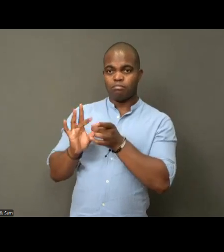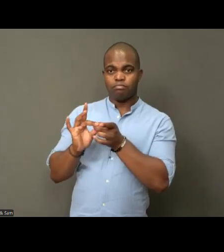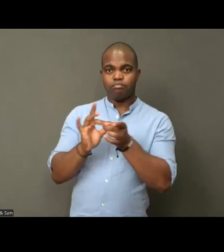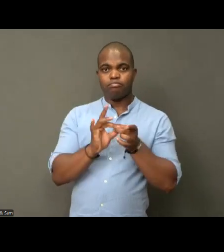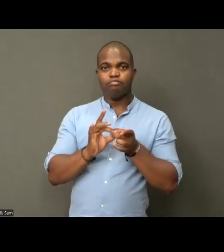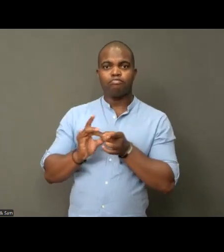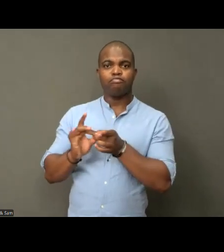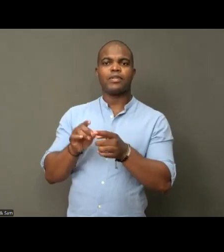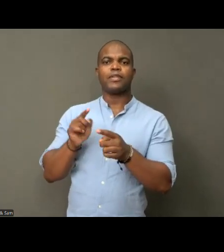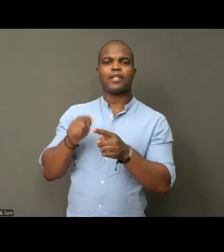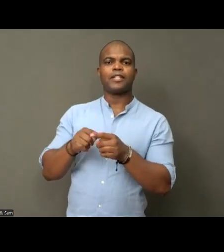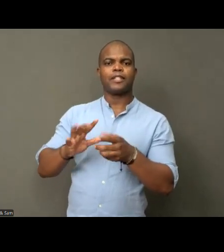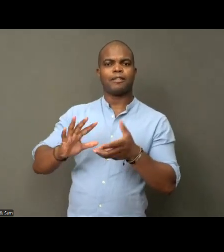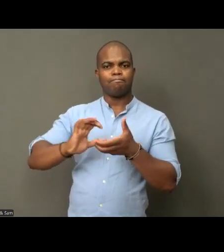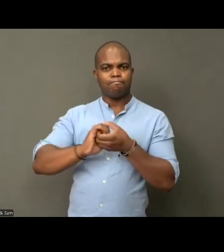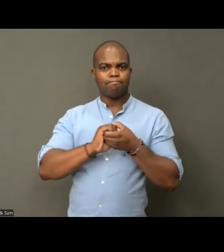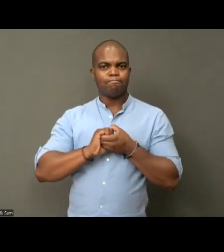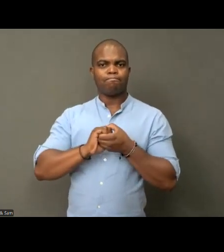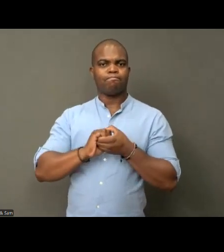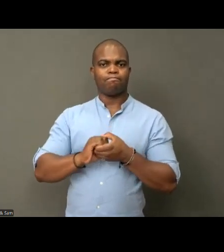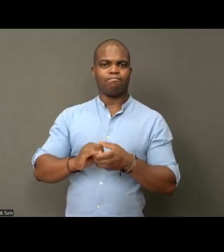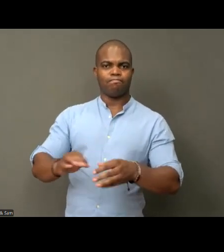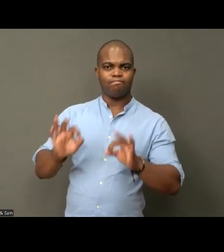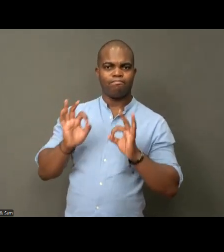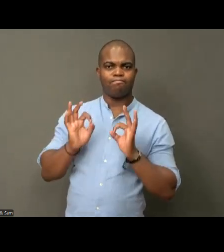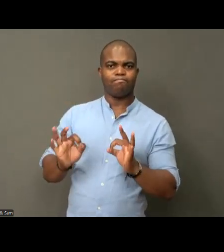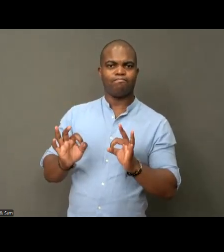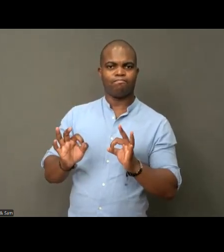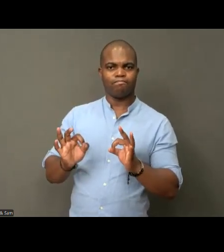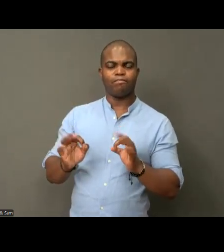absolutamente essencial. Trabalhar com esses grupos